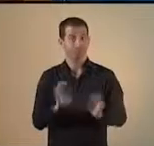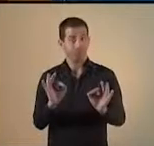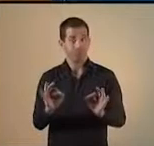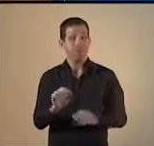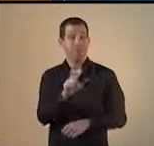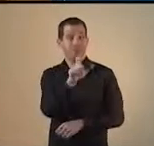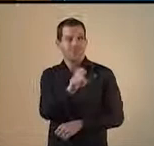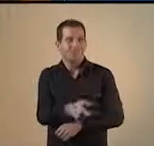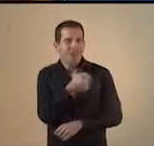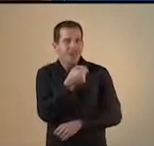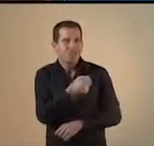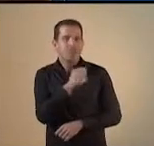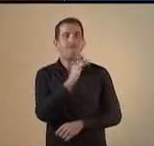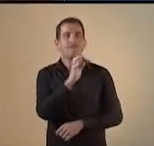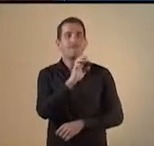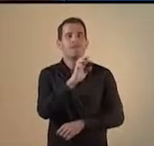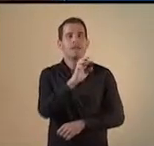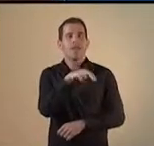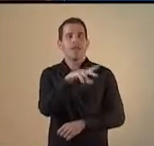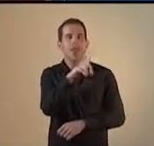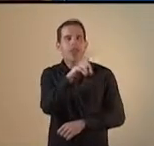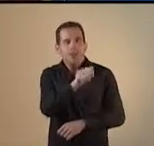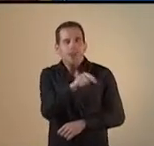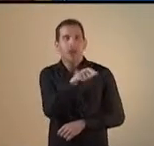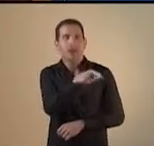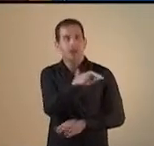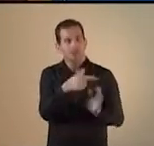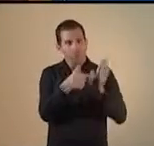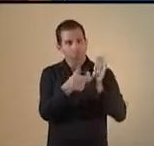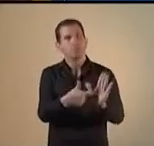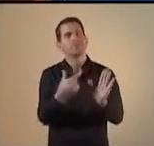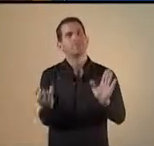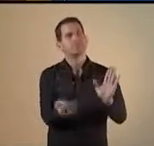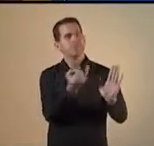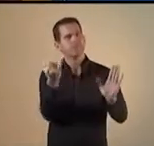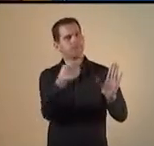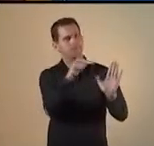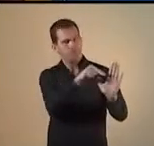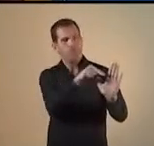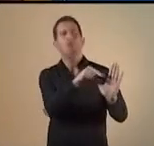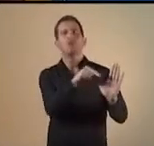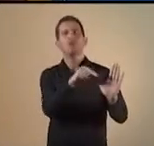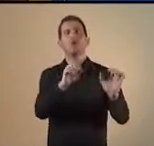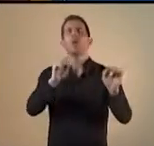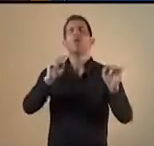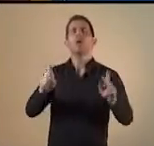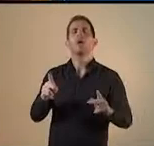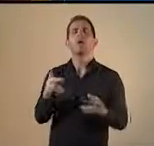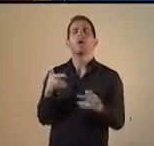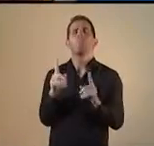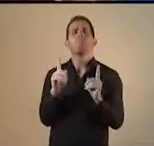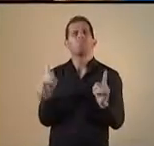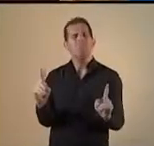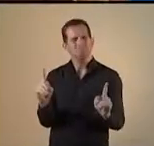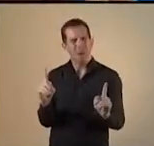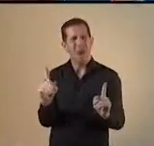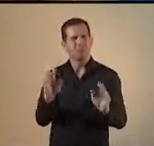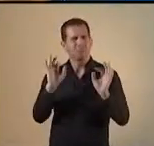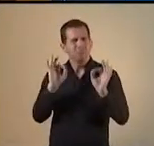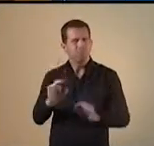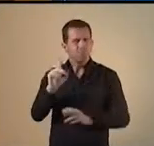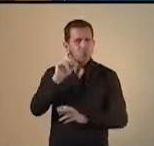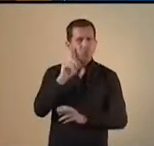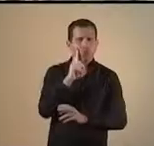Bom, a Fernanda mostrou um trabalho muito importante sobre isso. Agora, qual é a importância disso no íntimo